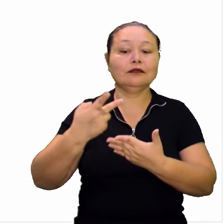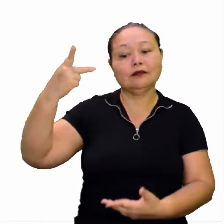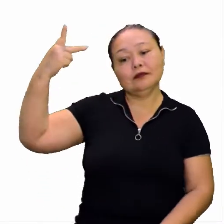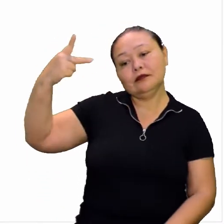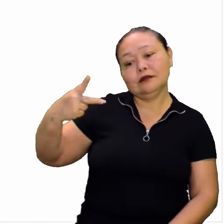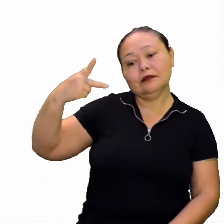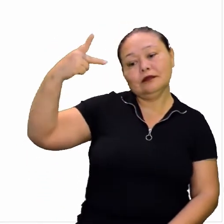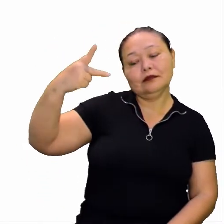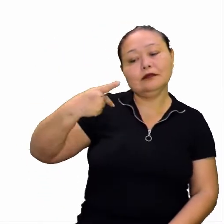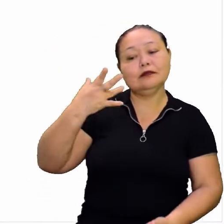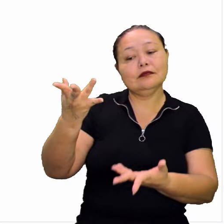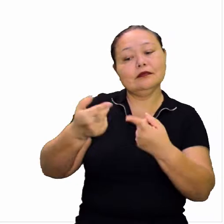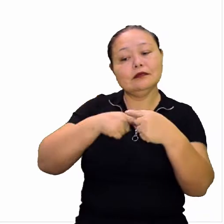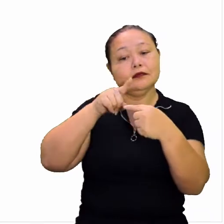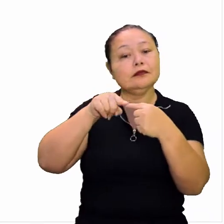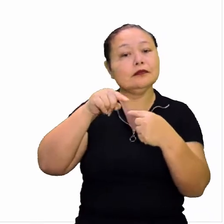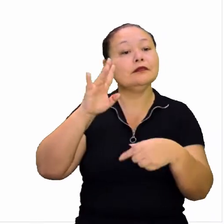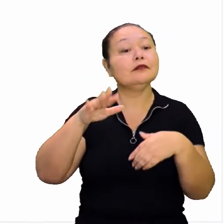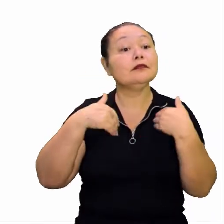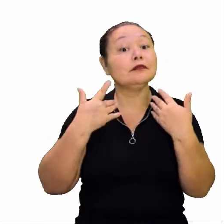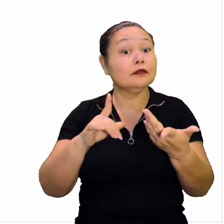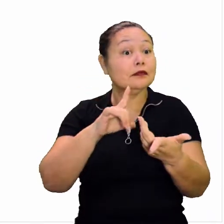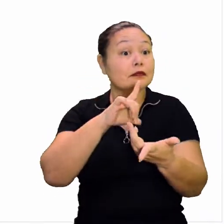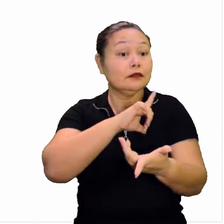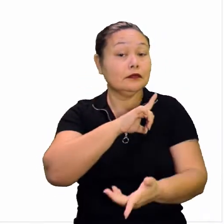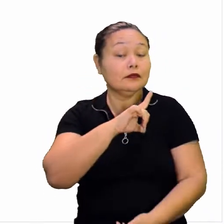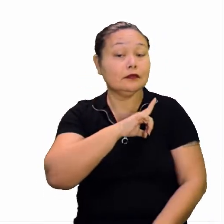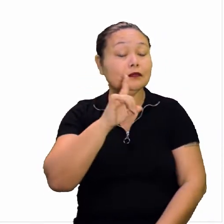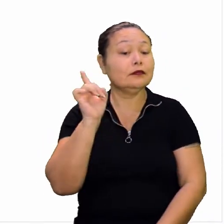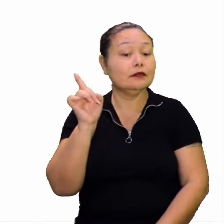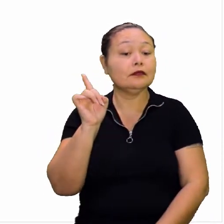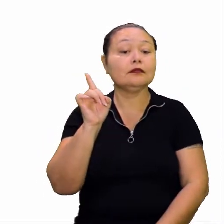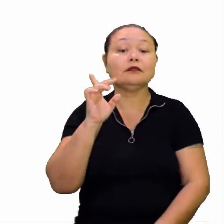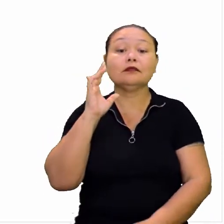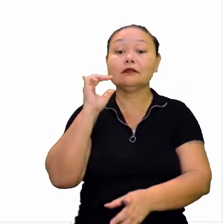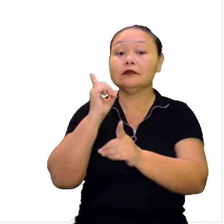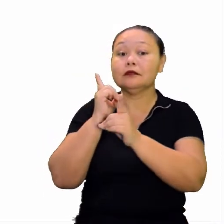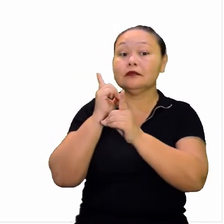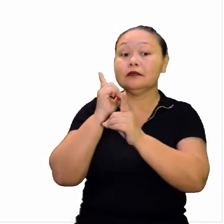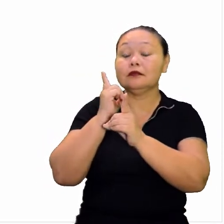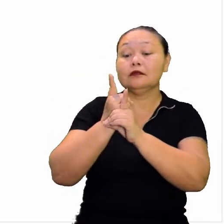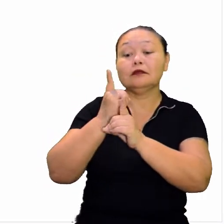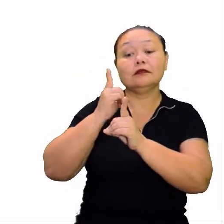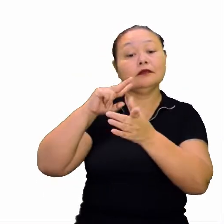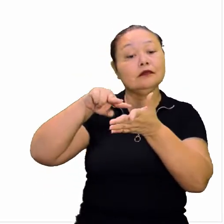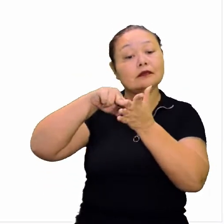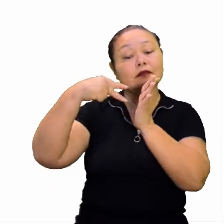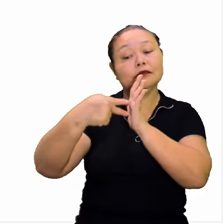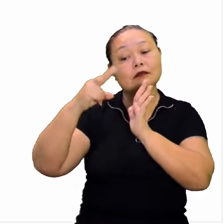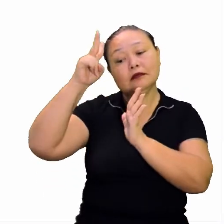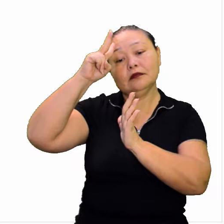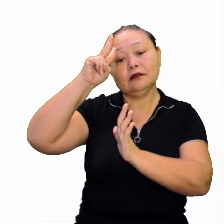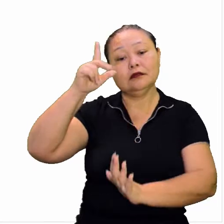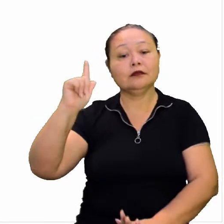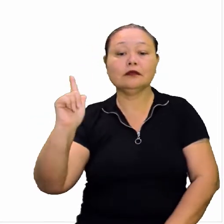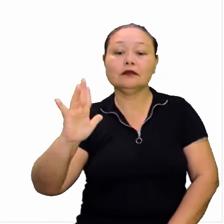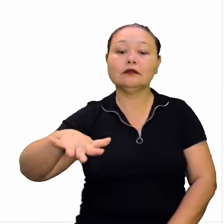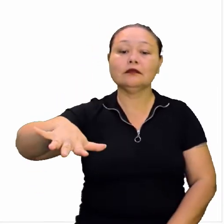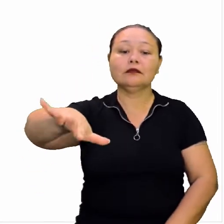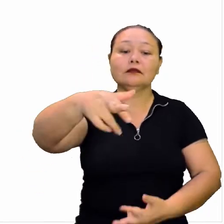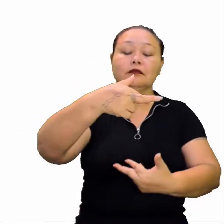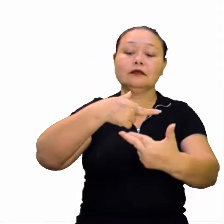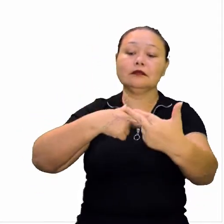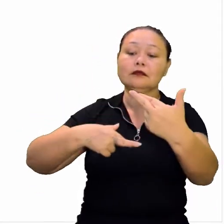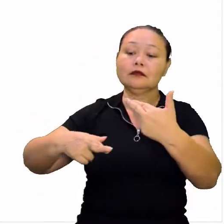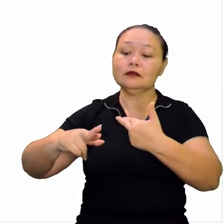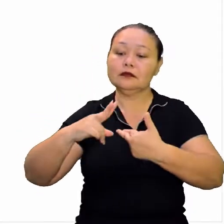2 habilidades. Então, aluno, tu tens que identificar os significados históricos, geográficos